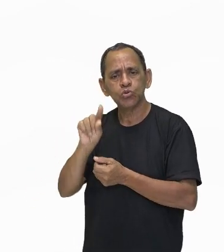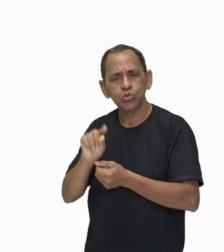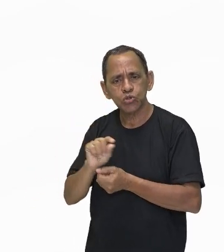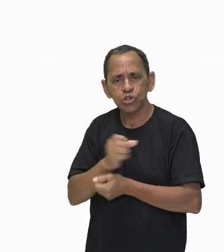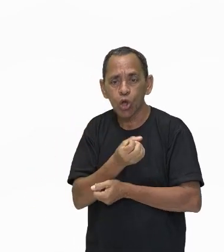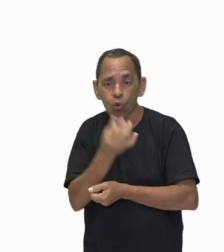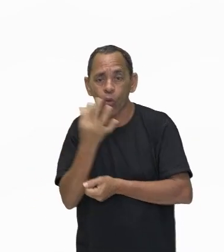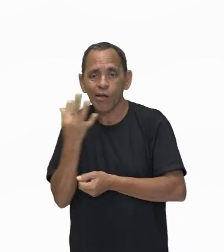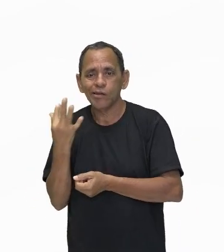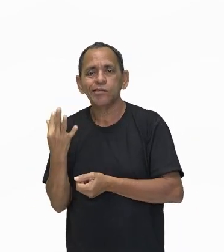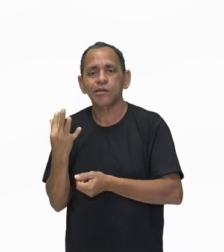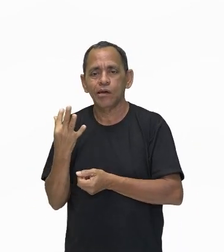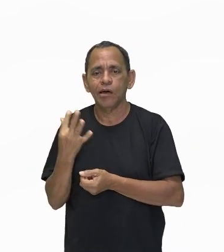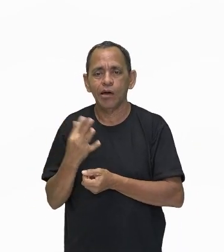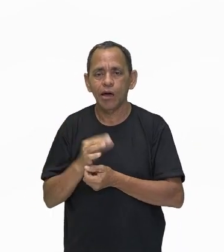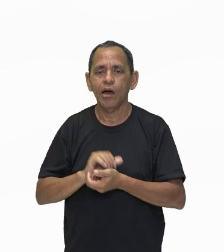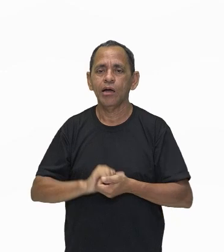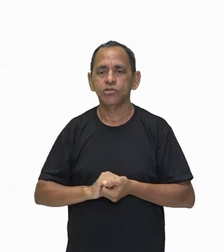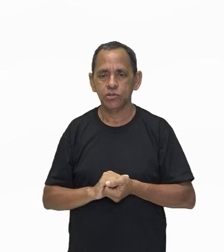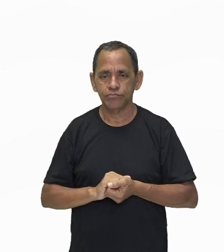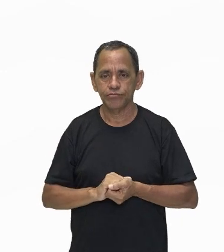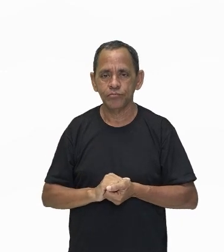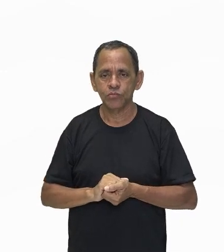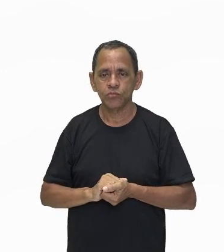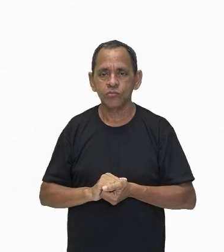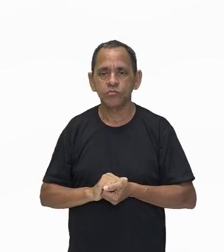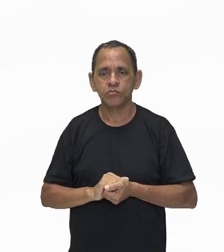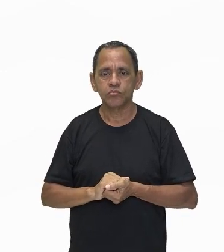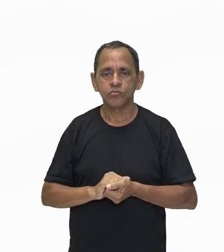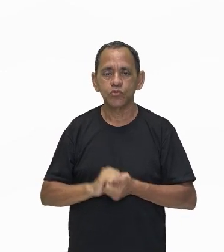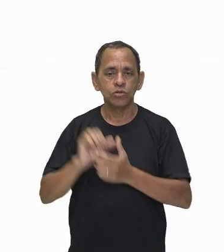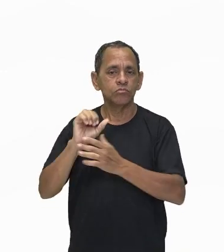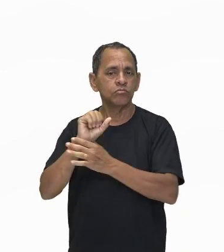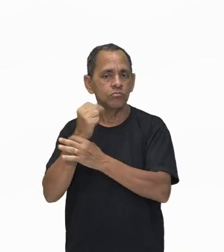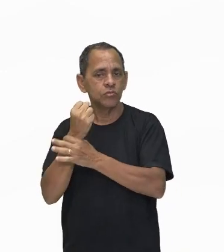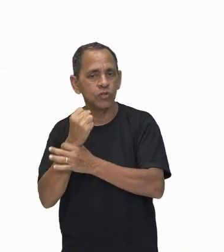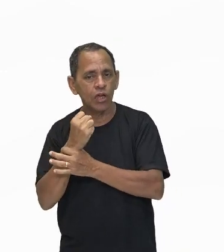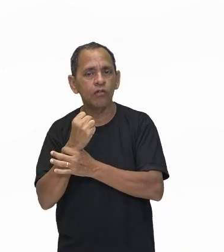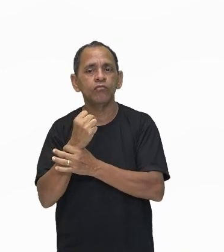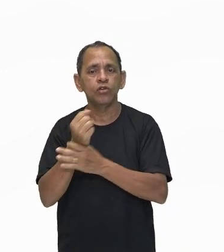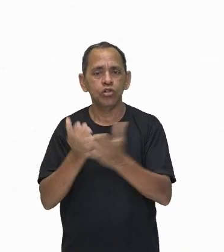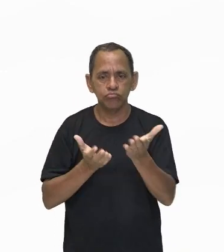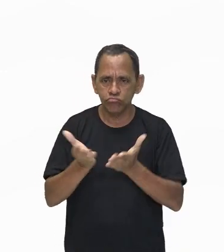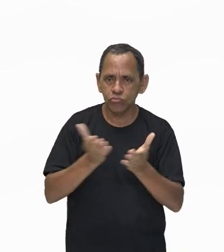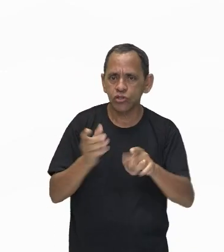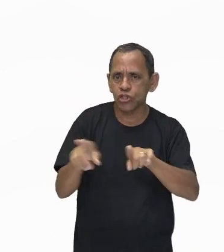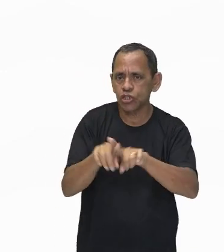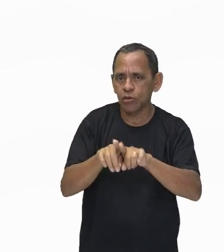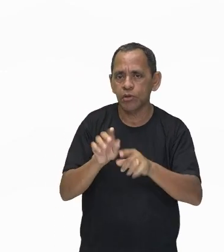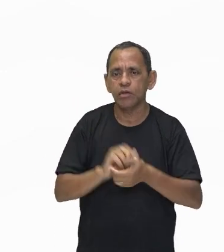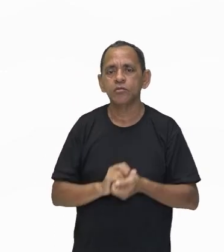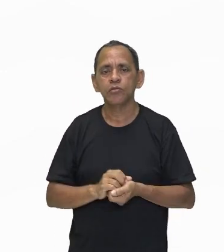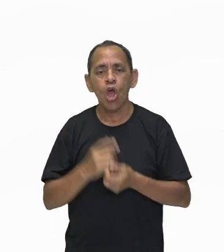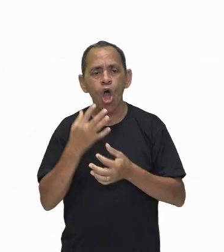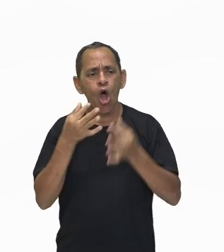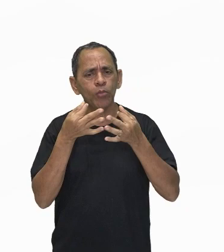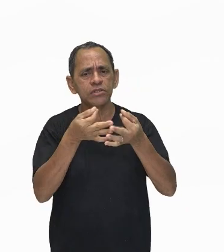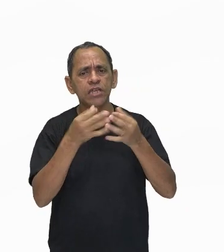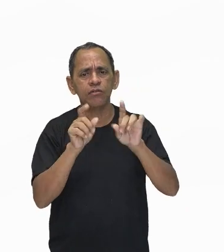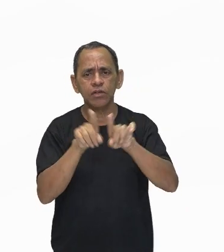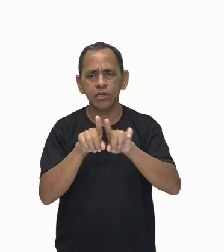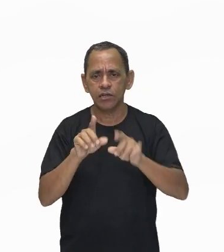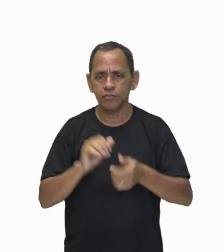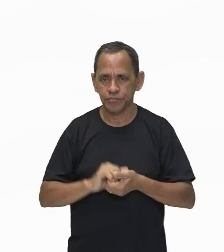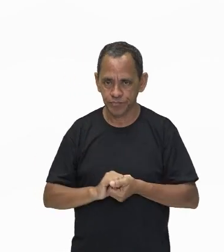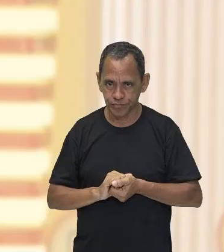registros oficiais. Tá? Então, olha só, observa isso e lembra lá ali que eu falei para vocês, não é